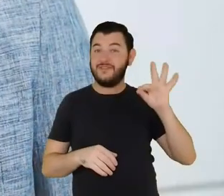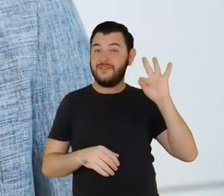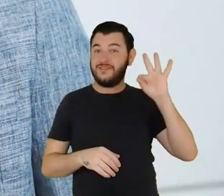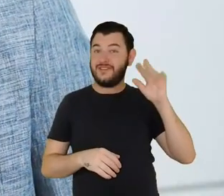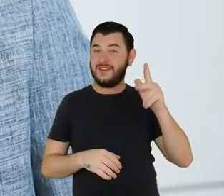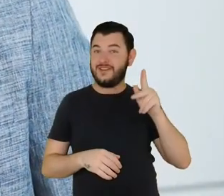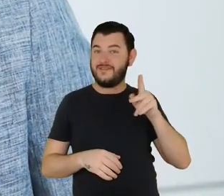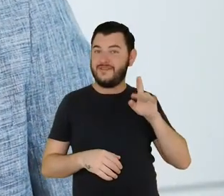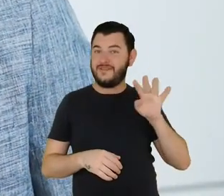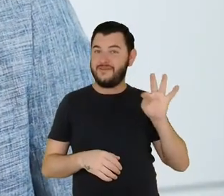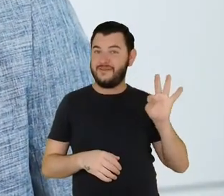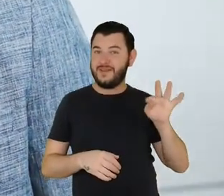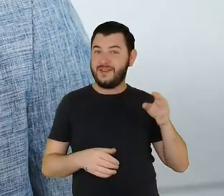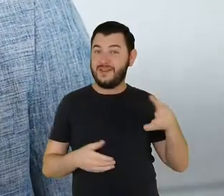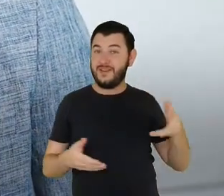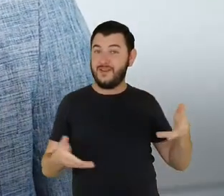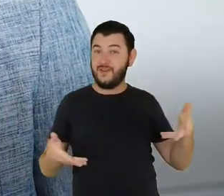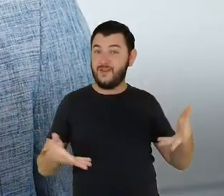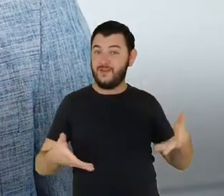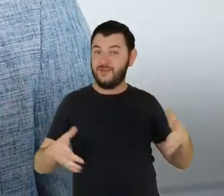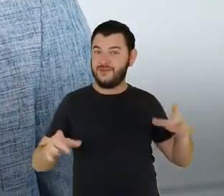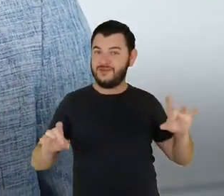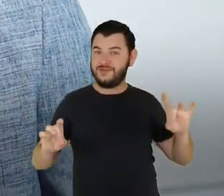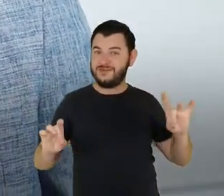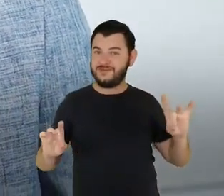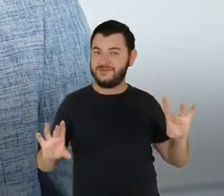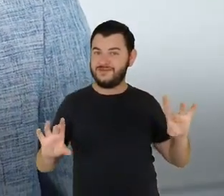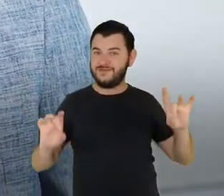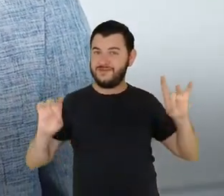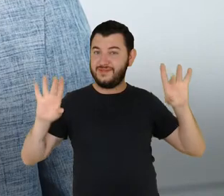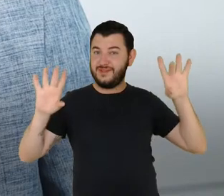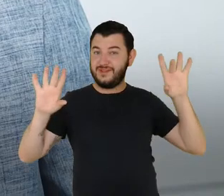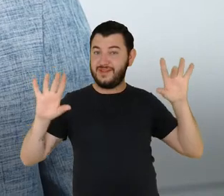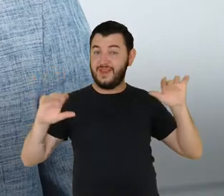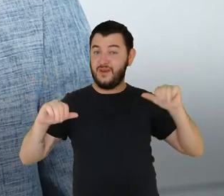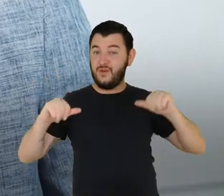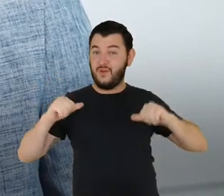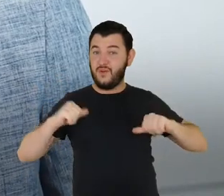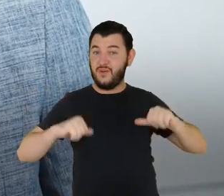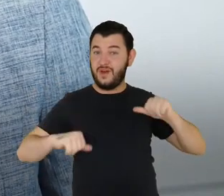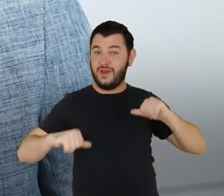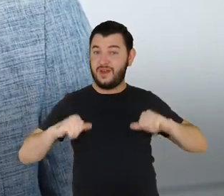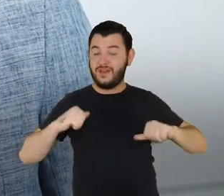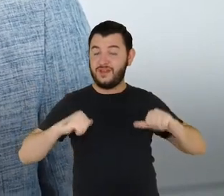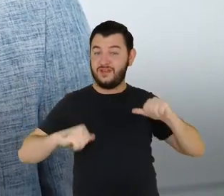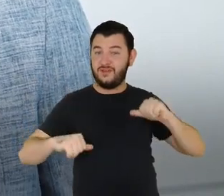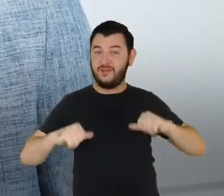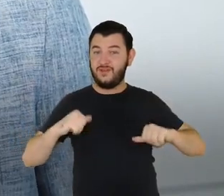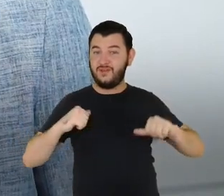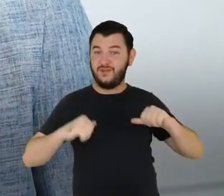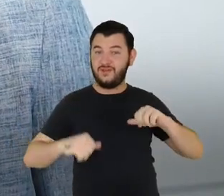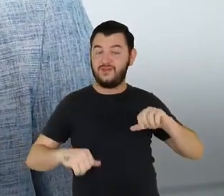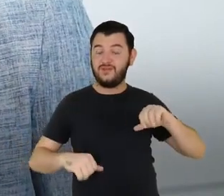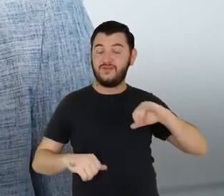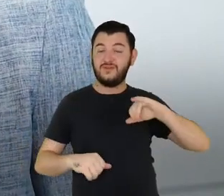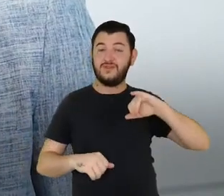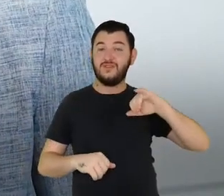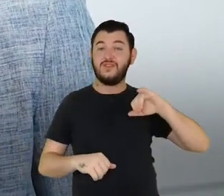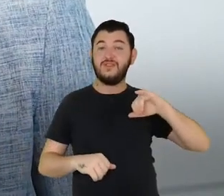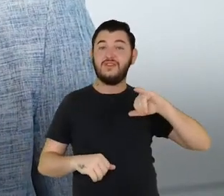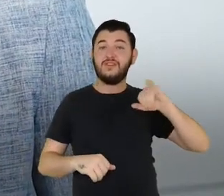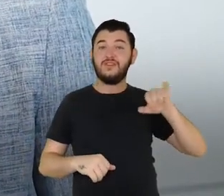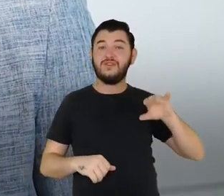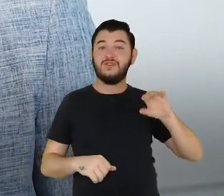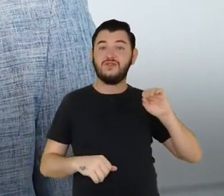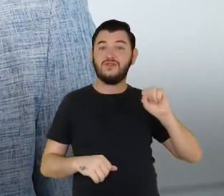Olá, o Café PT de hoje é especial porque o ator José de Abreu está aqui em Brasília e nós viemos conversar com ele.